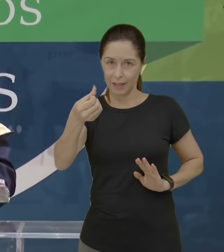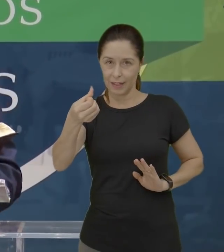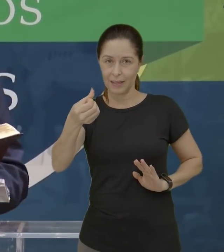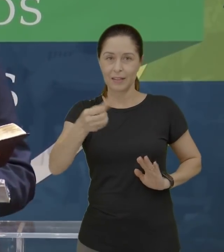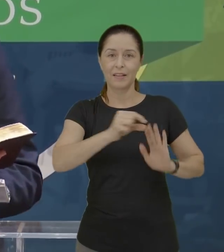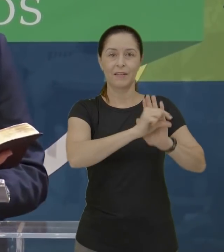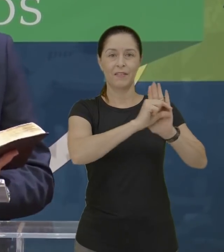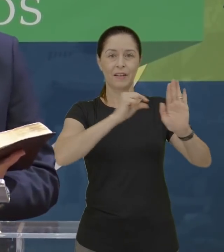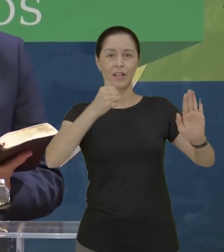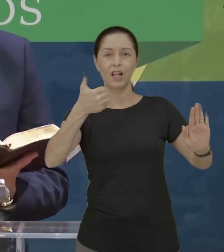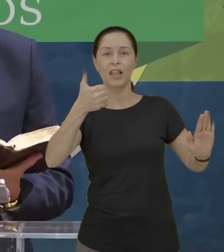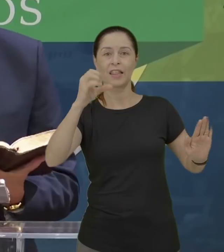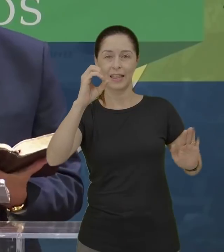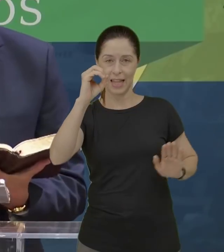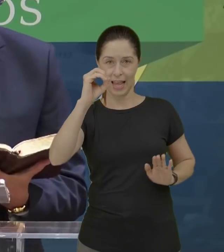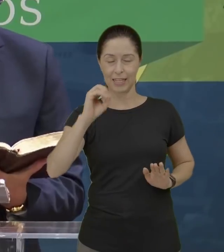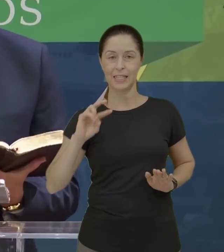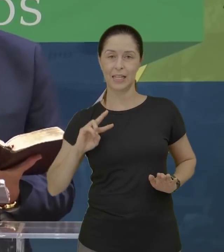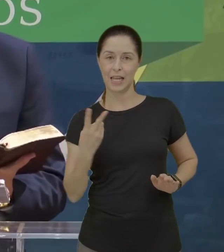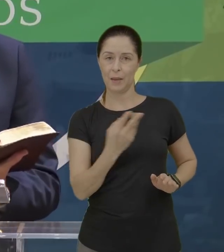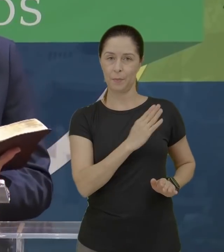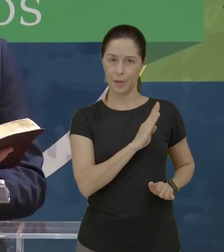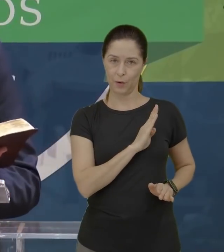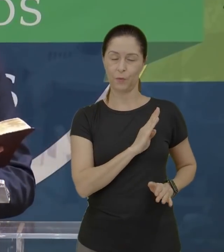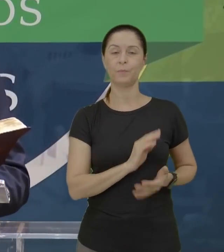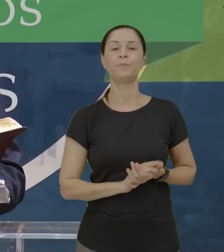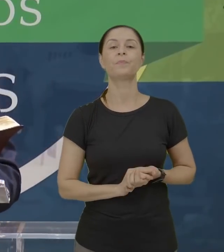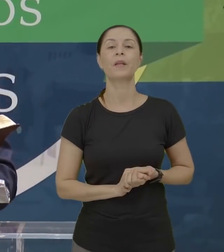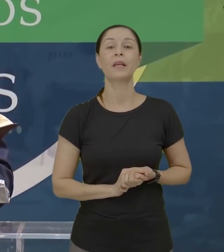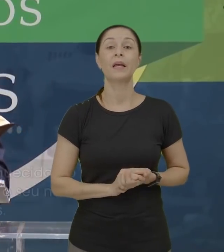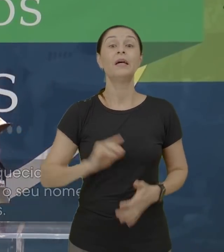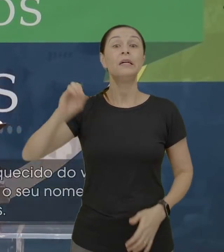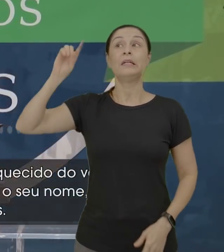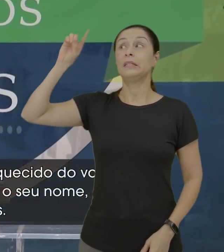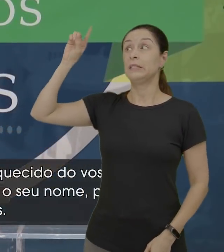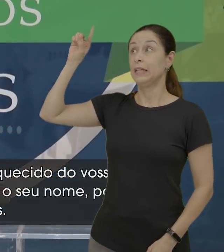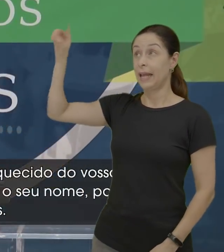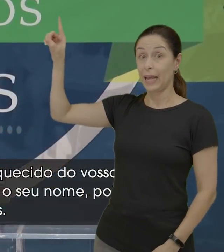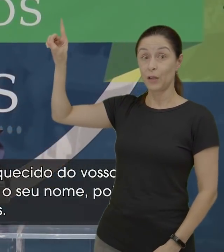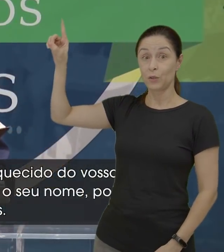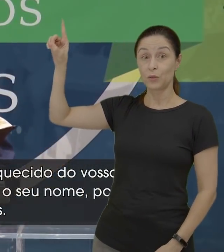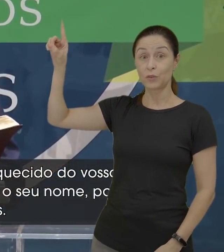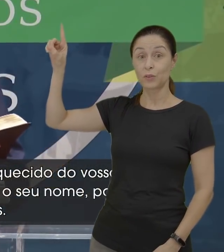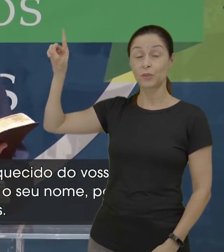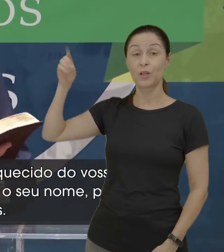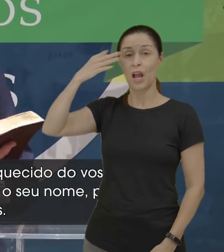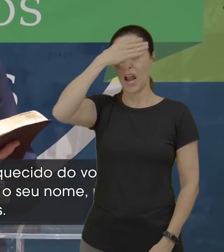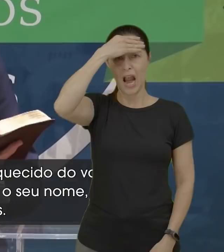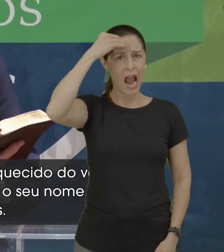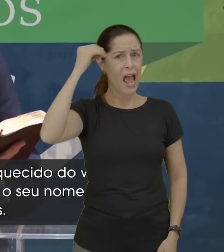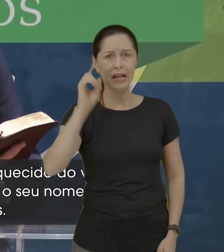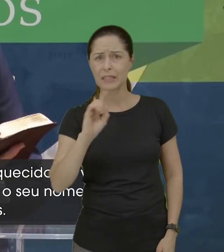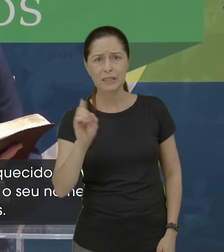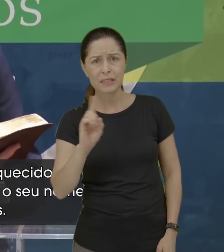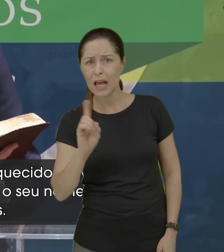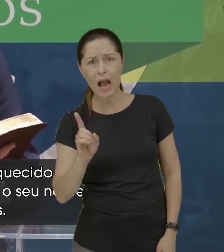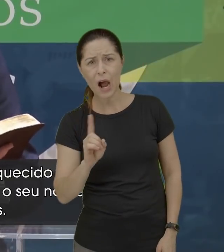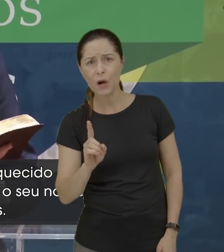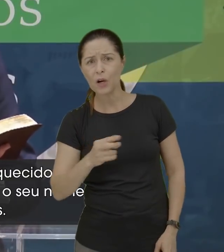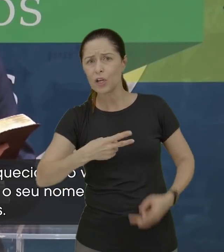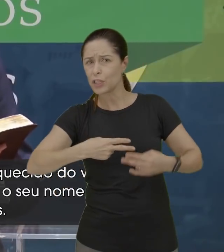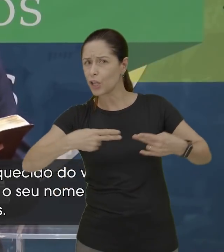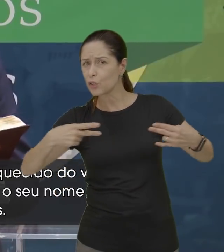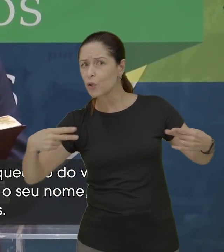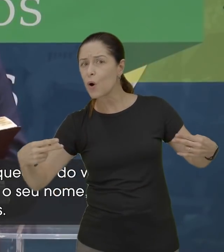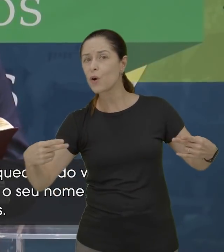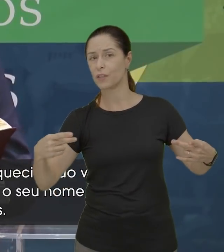evidência eloquente. Olha aí, 6:10. Porque Deus não é injusto para ficar esquecido do vosso trabalho e